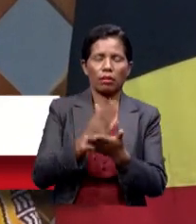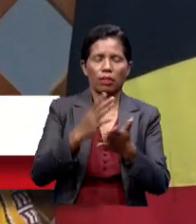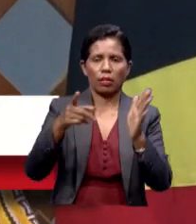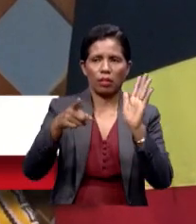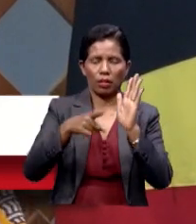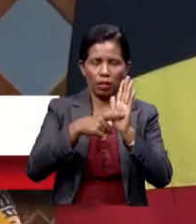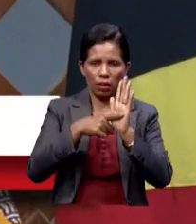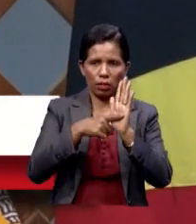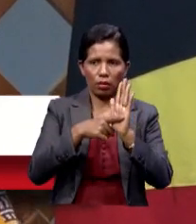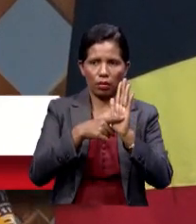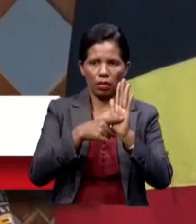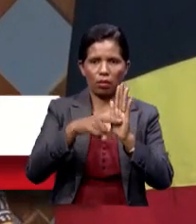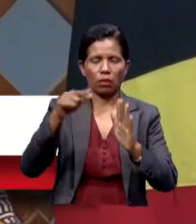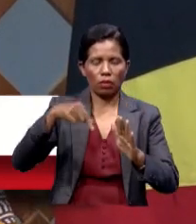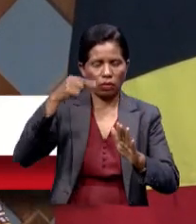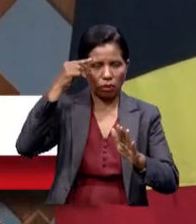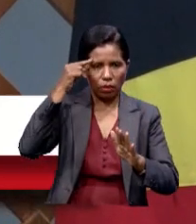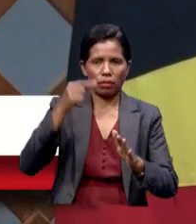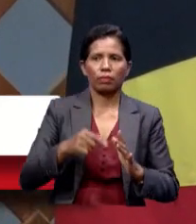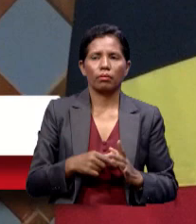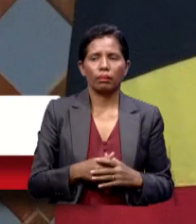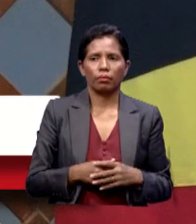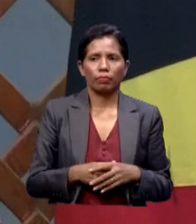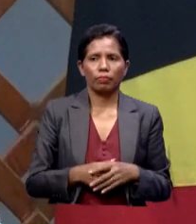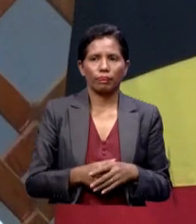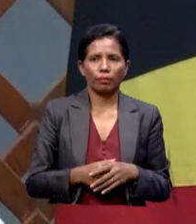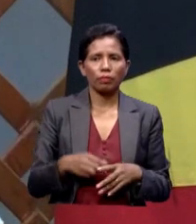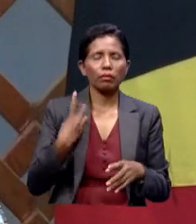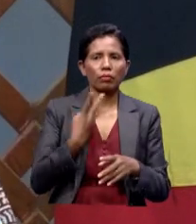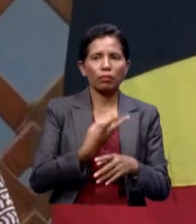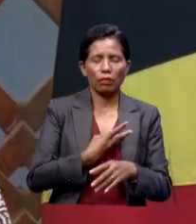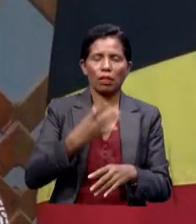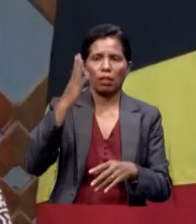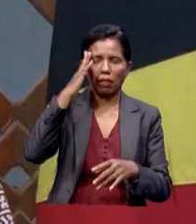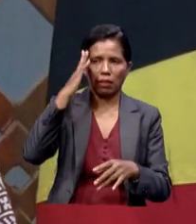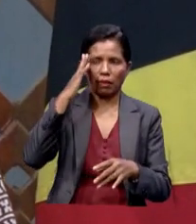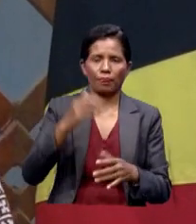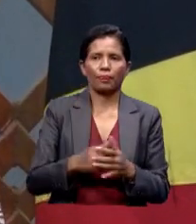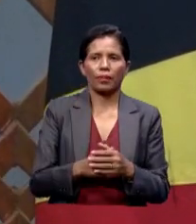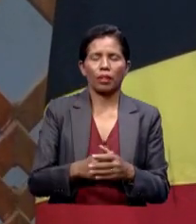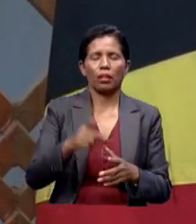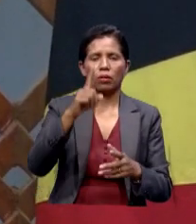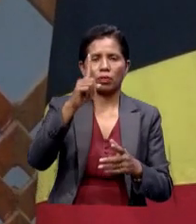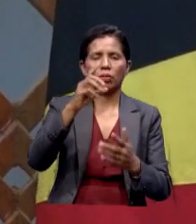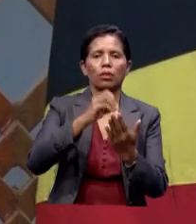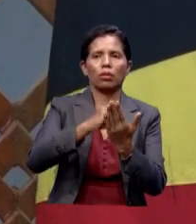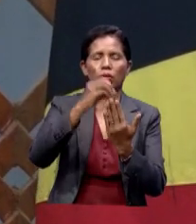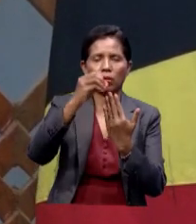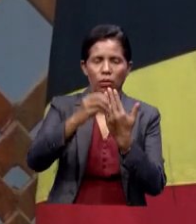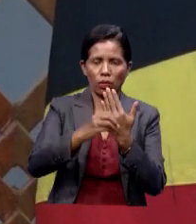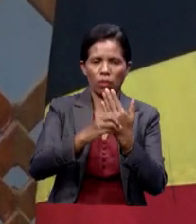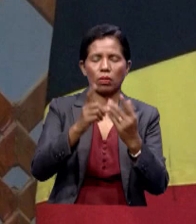va governação rássica. E tatene que 1 de outubro,